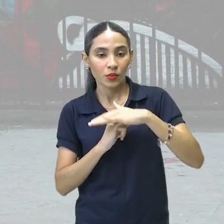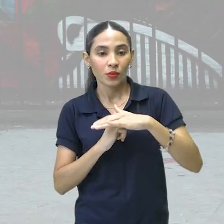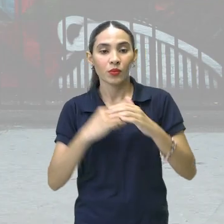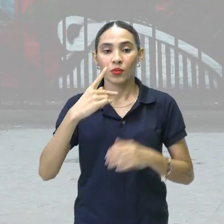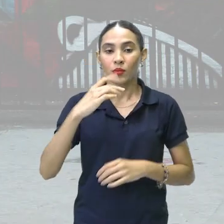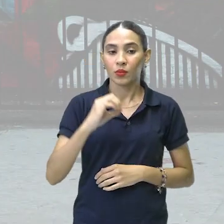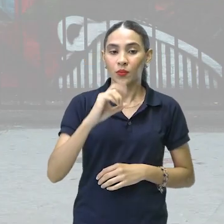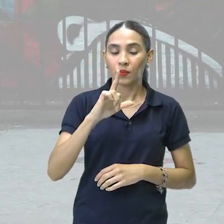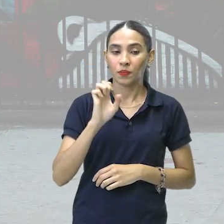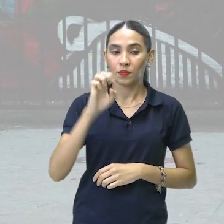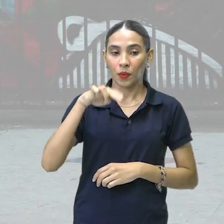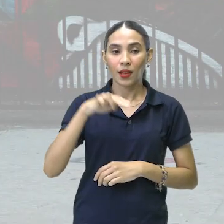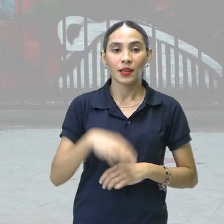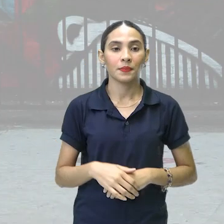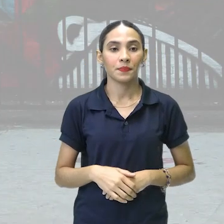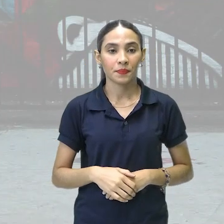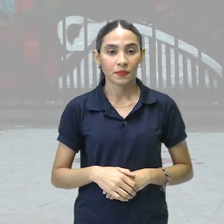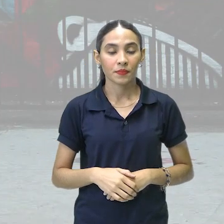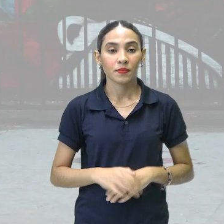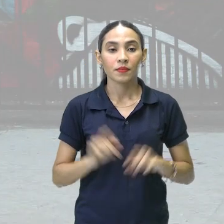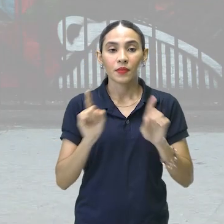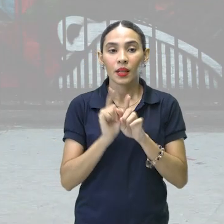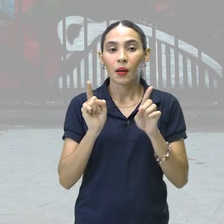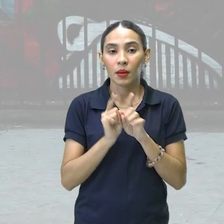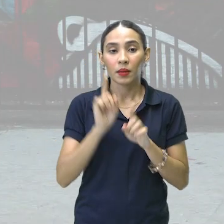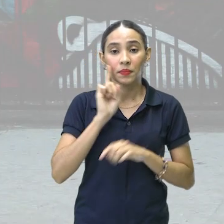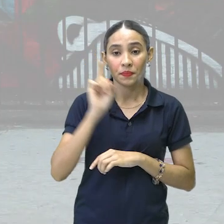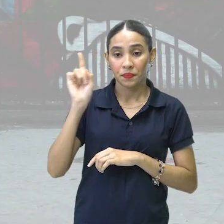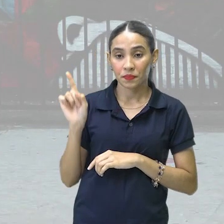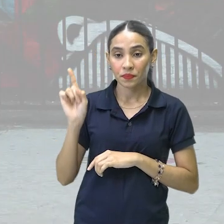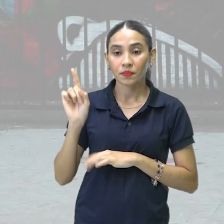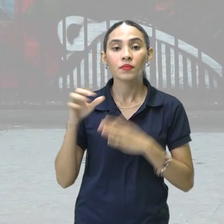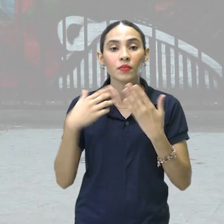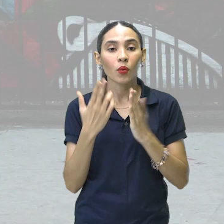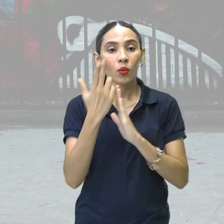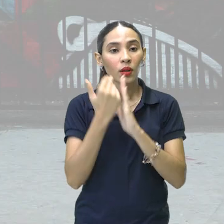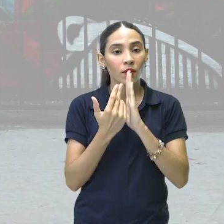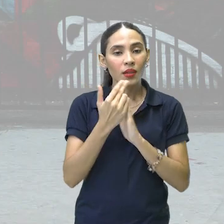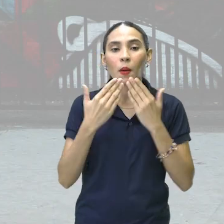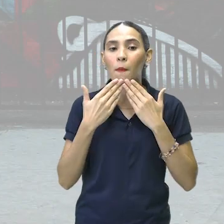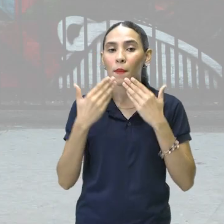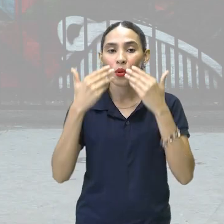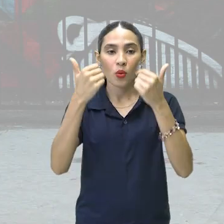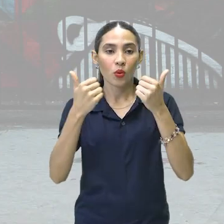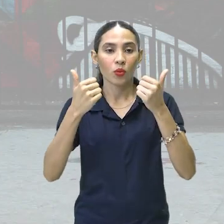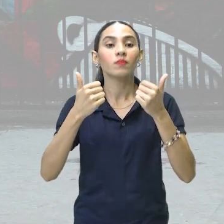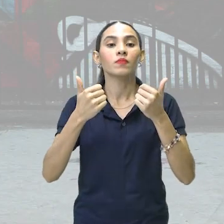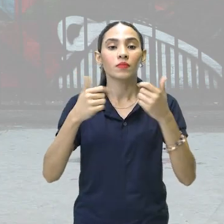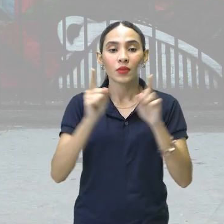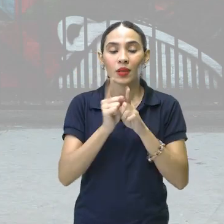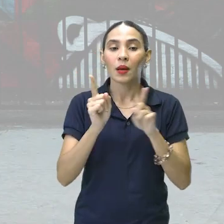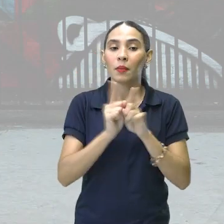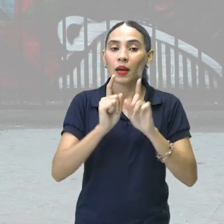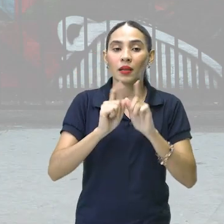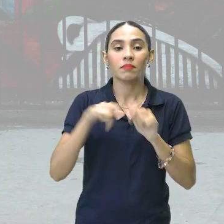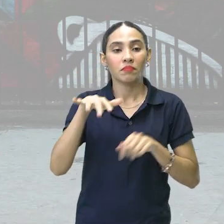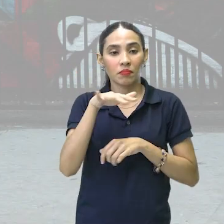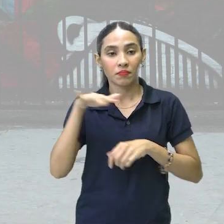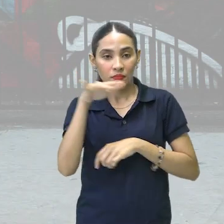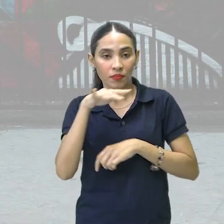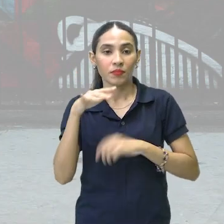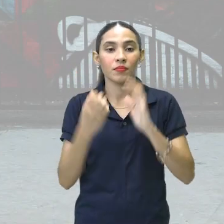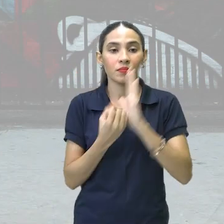do Instituto Poli. Benefícios visíveis. O grafite melhorou a autoestima